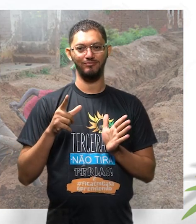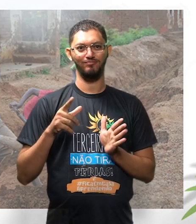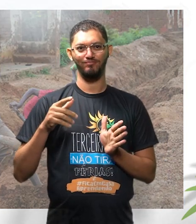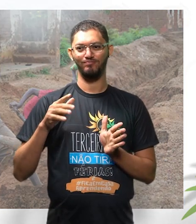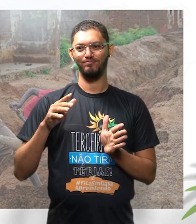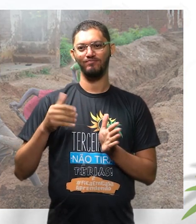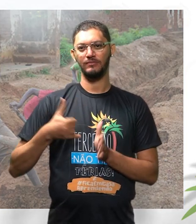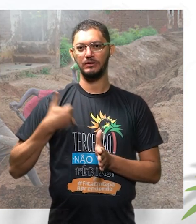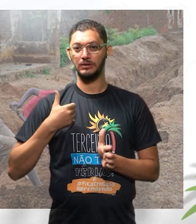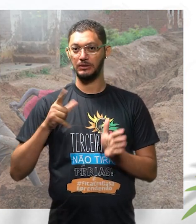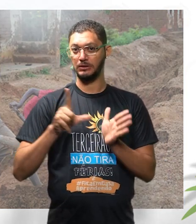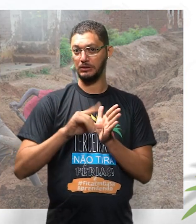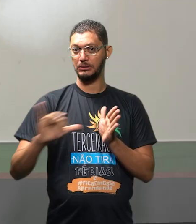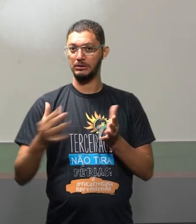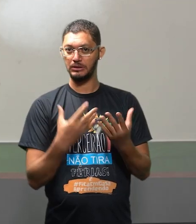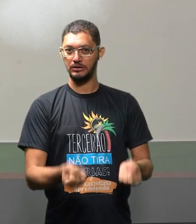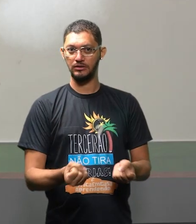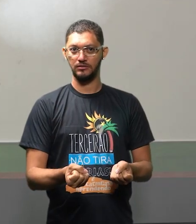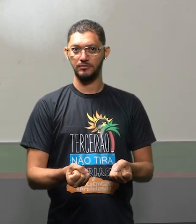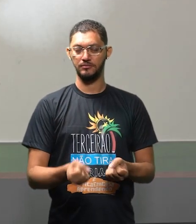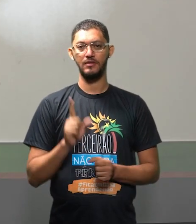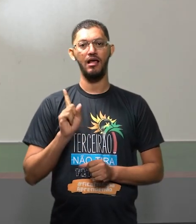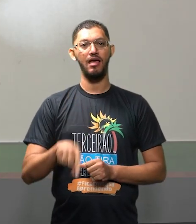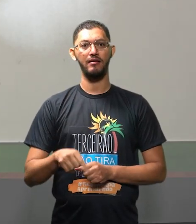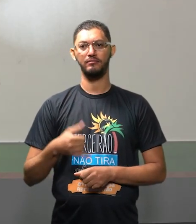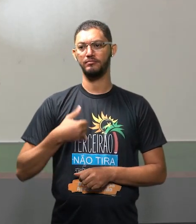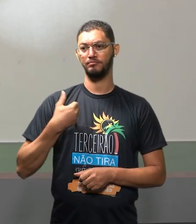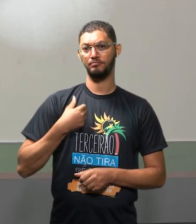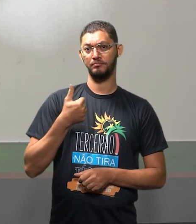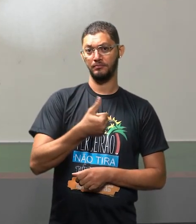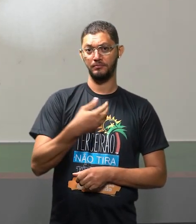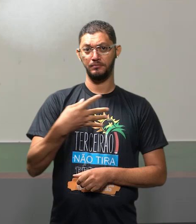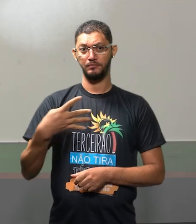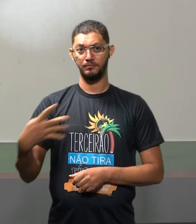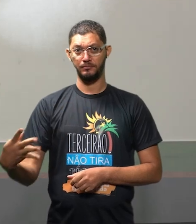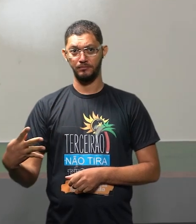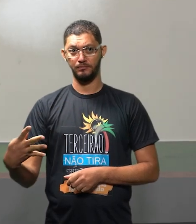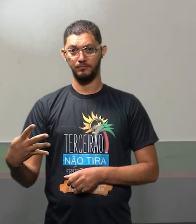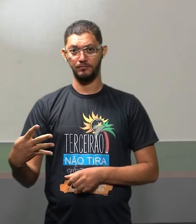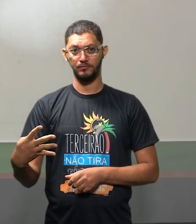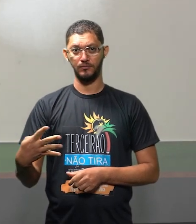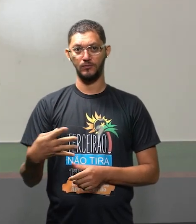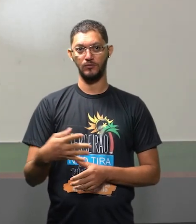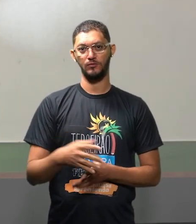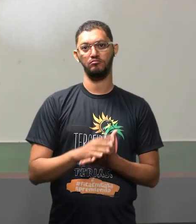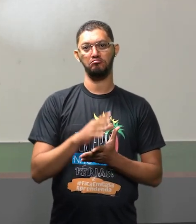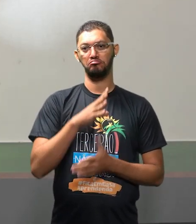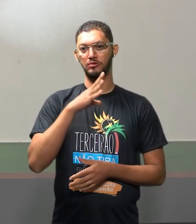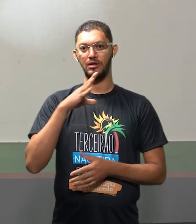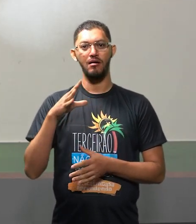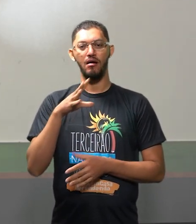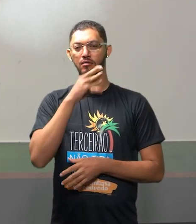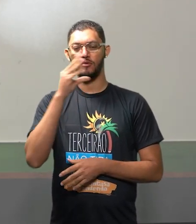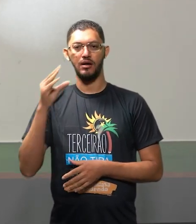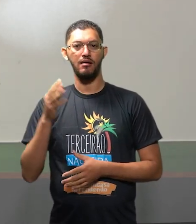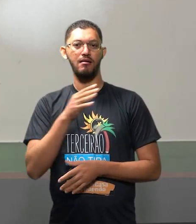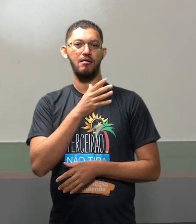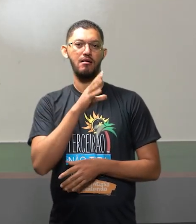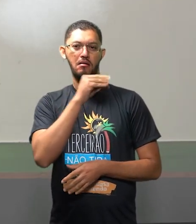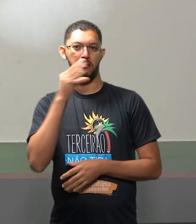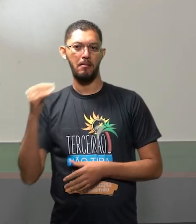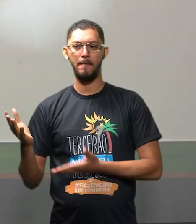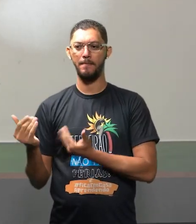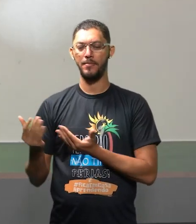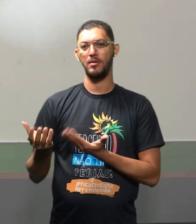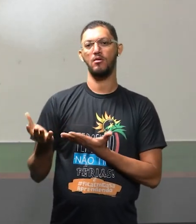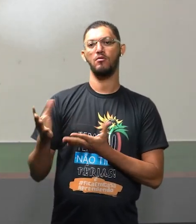que segundo a Constituição Federal, é a idade de 14 anos em caso de jovens aprendizes e a partir de 16